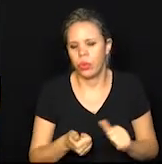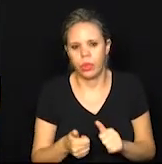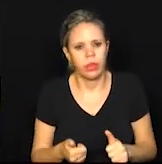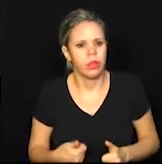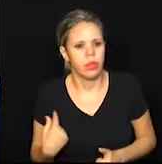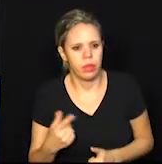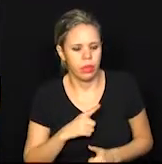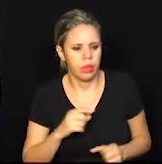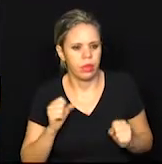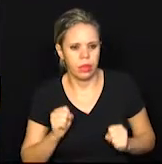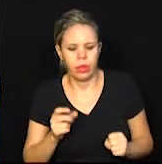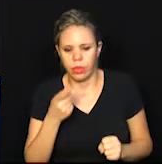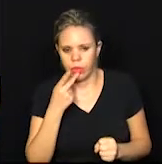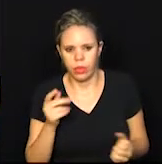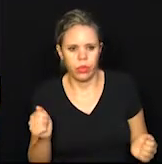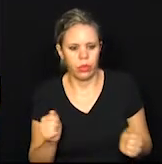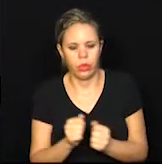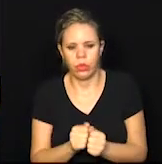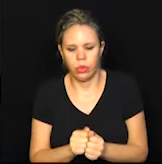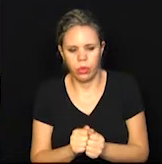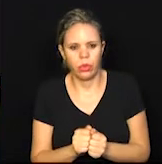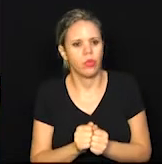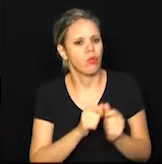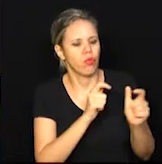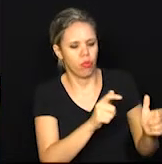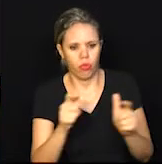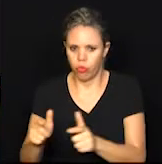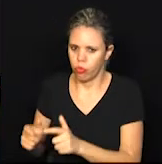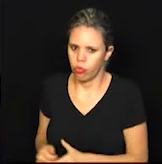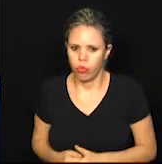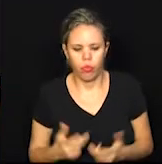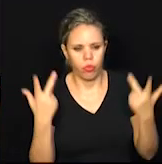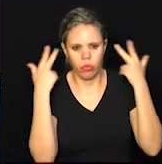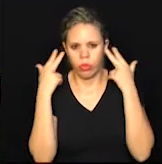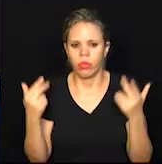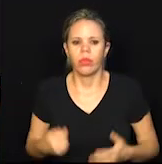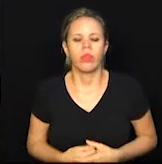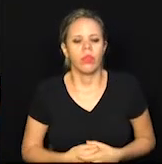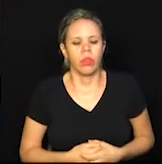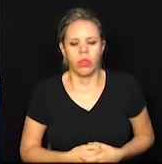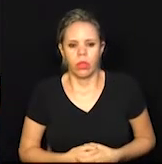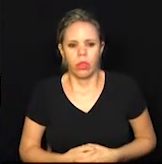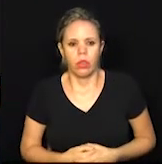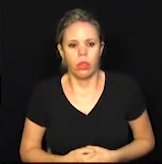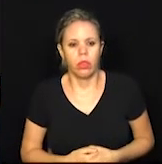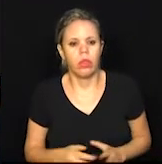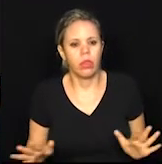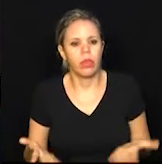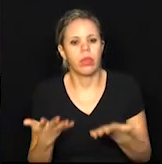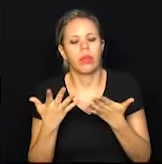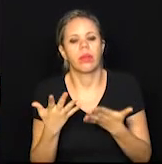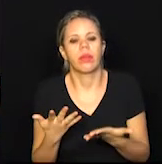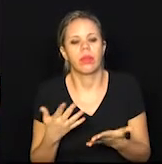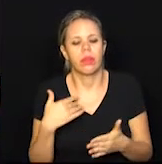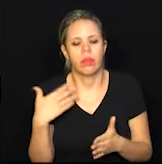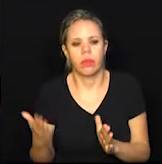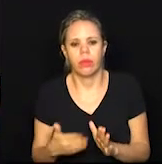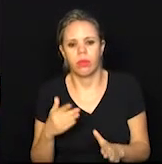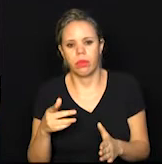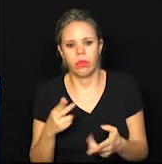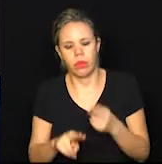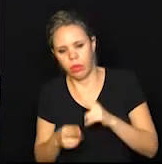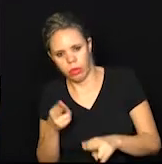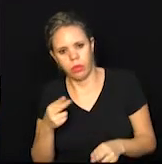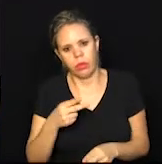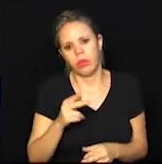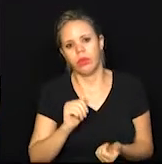modalidades que a gente pode falar junto com ambiente mais natural. fomentar o programa de detecção de talento